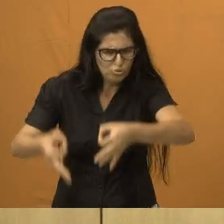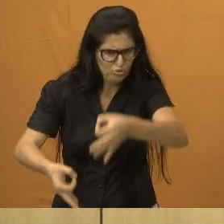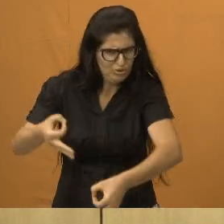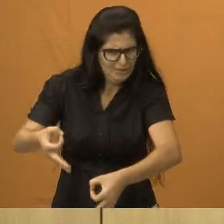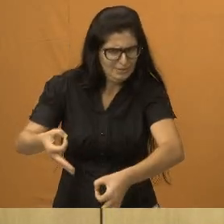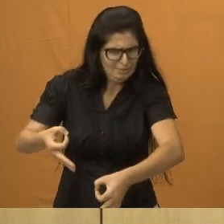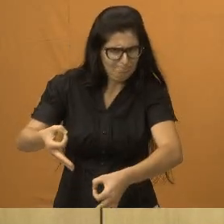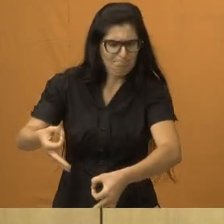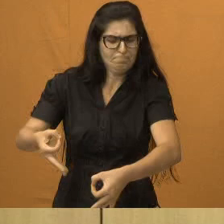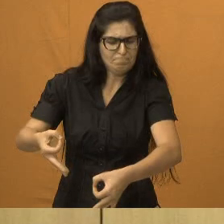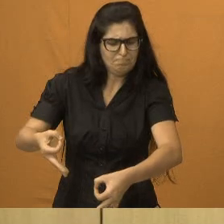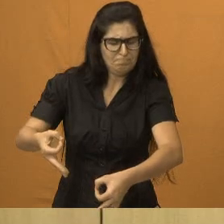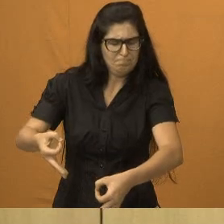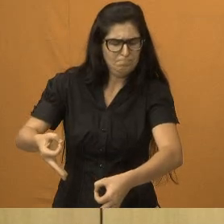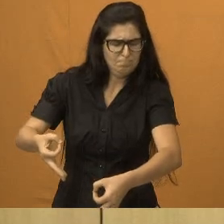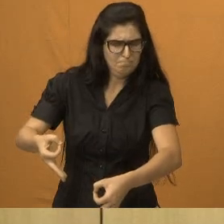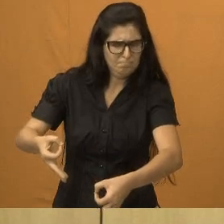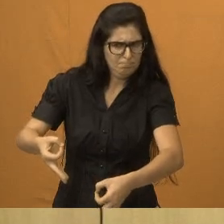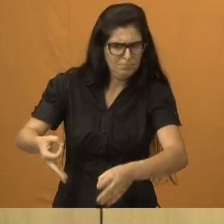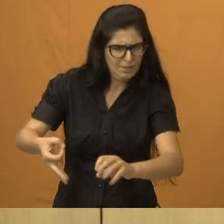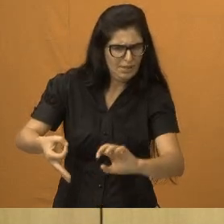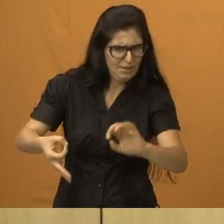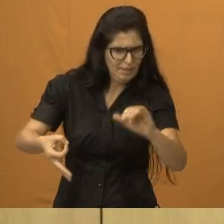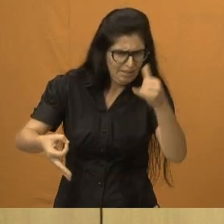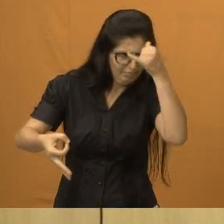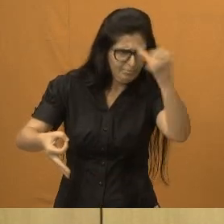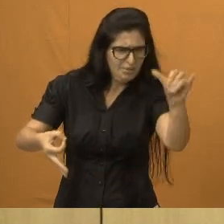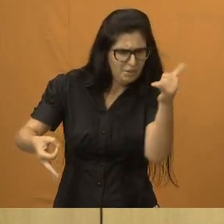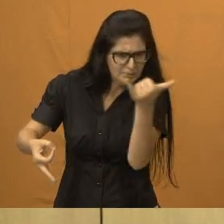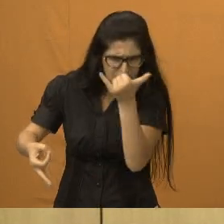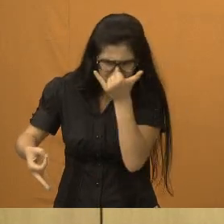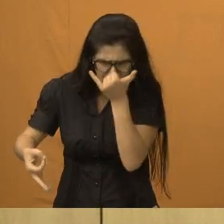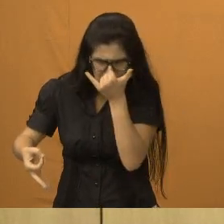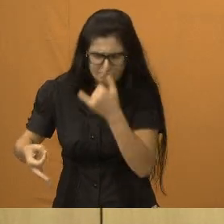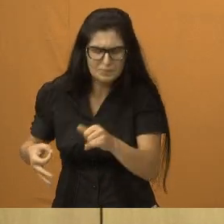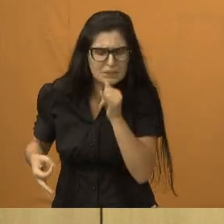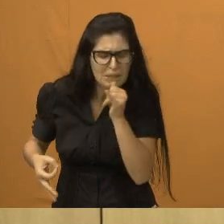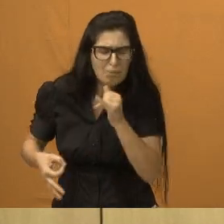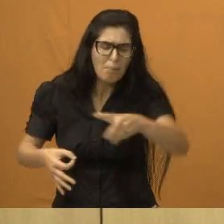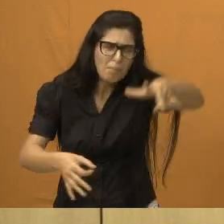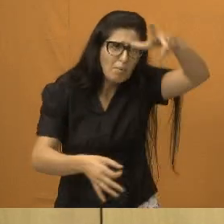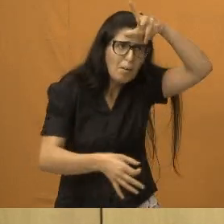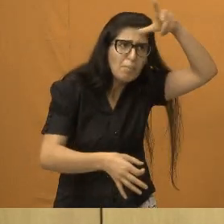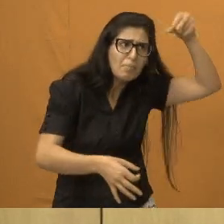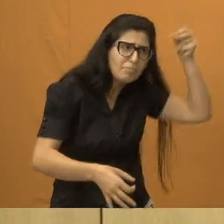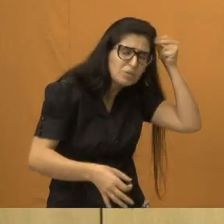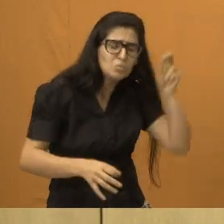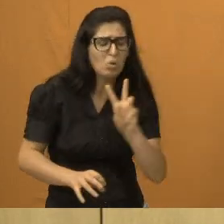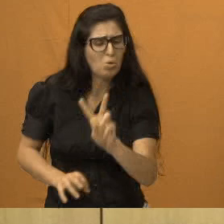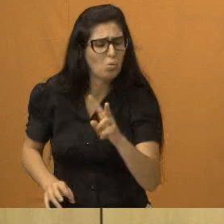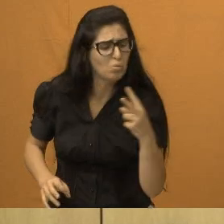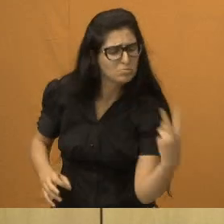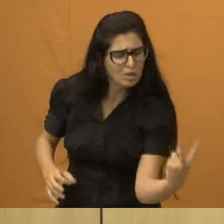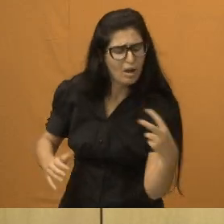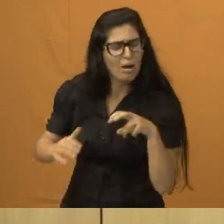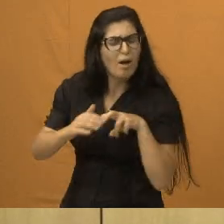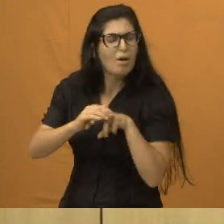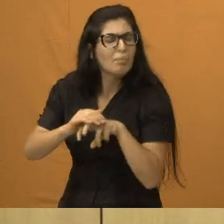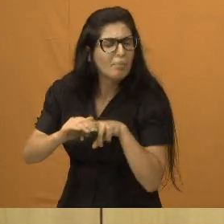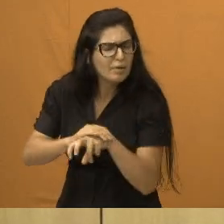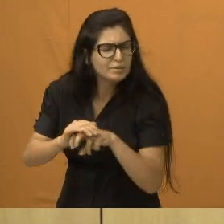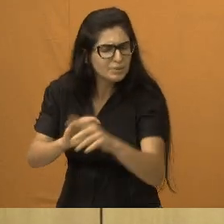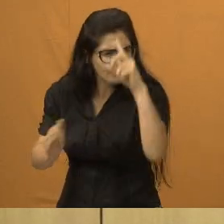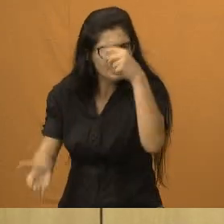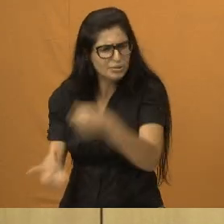dessa forma, a prefeitura, de alguma forma, ela faz uma ação contrária para ser devolvido